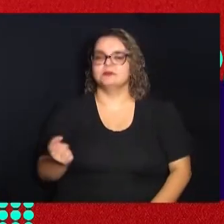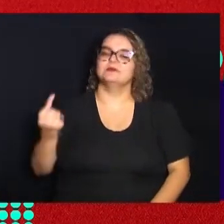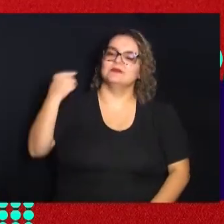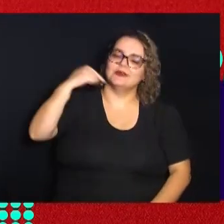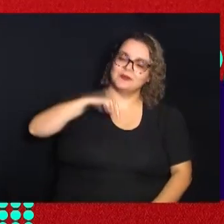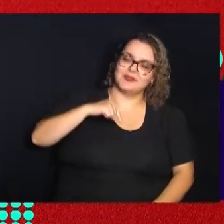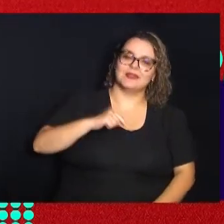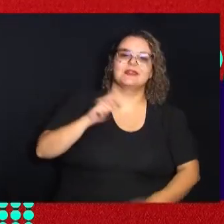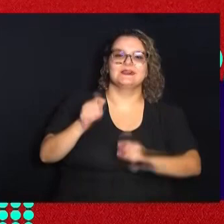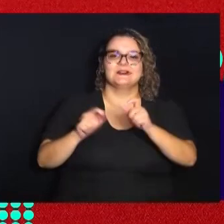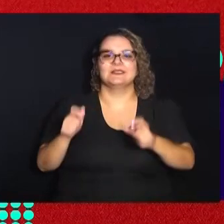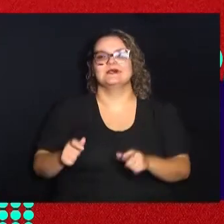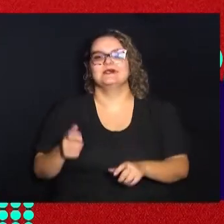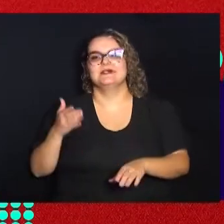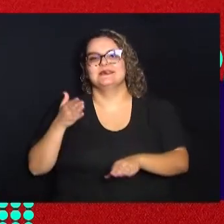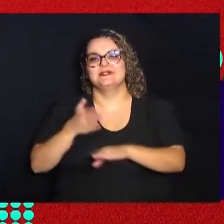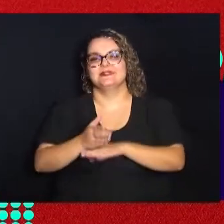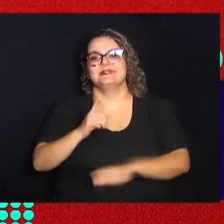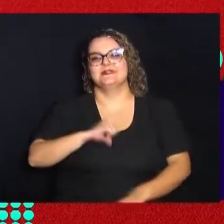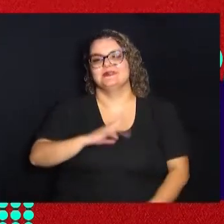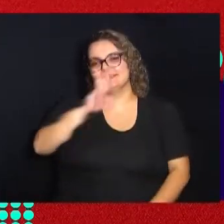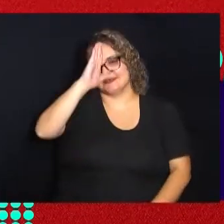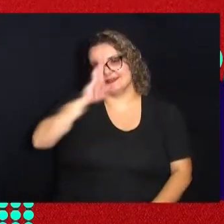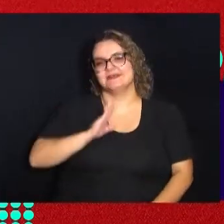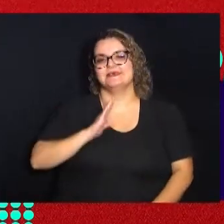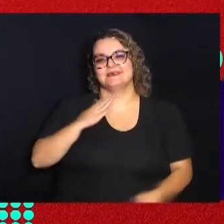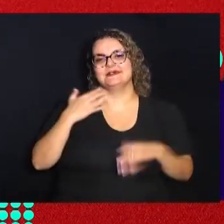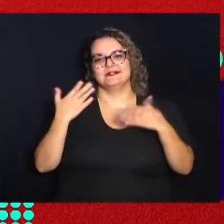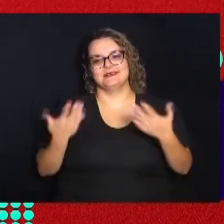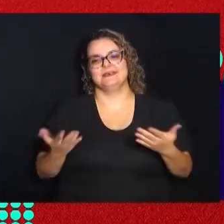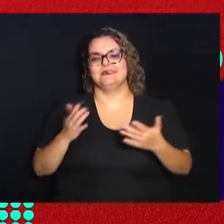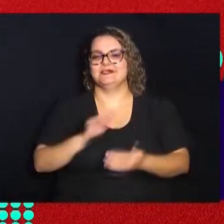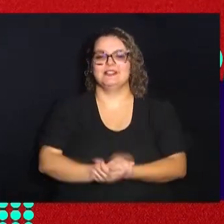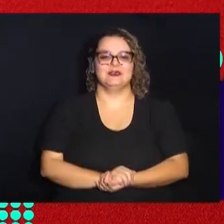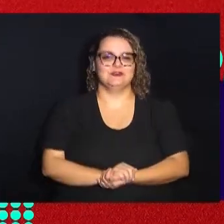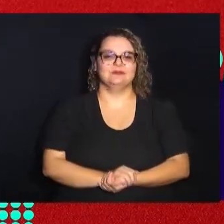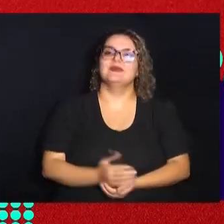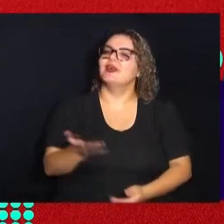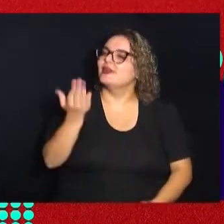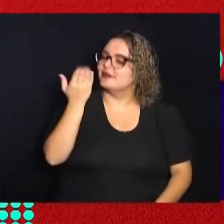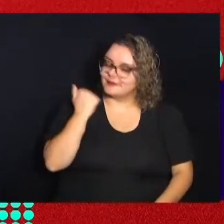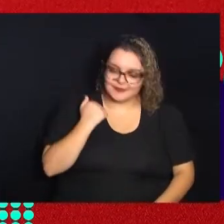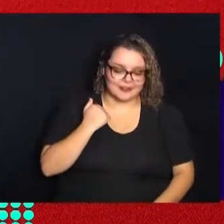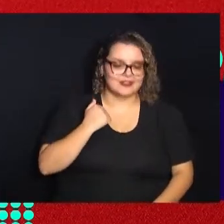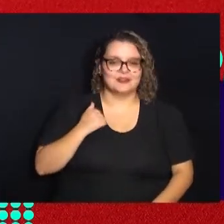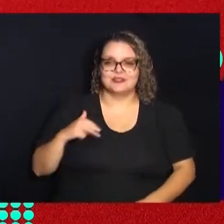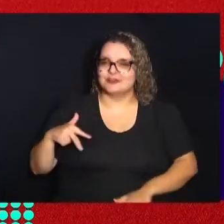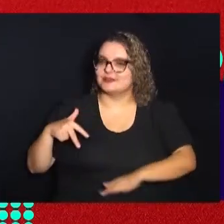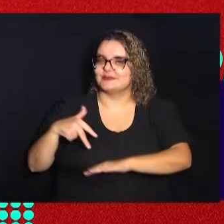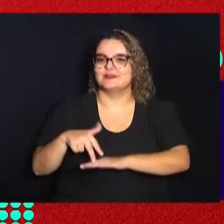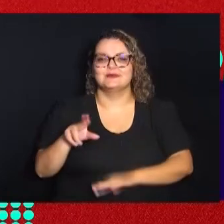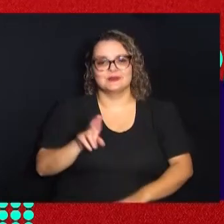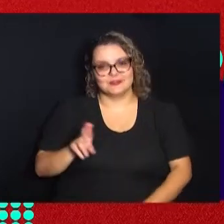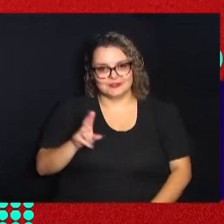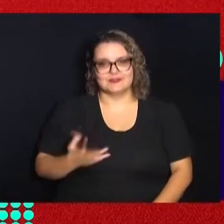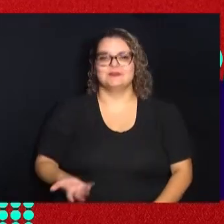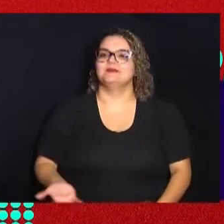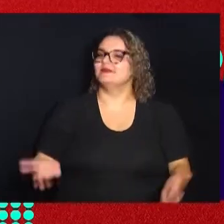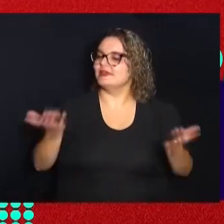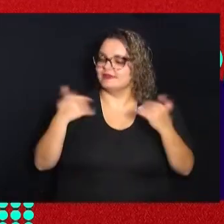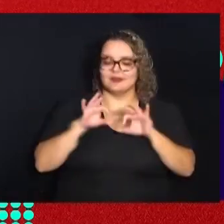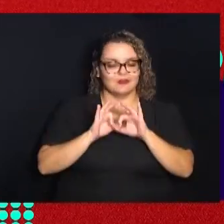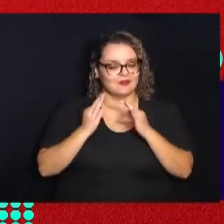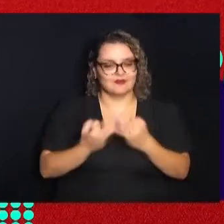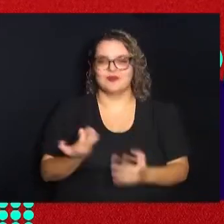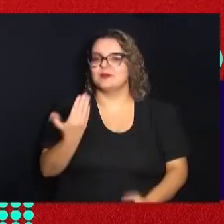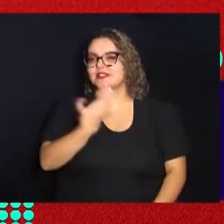Brasil vem para cá e as pessoas podem ter acesso gratuitamente. Então é para vir, é para ocupar esse espaço, é